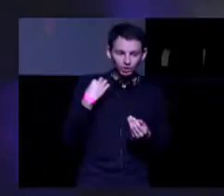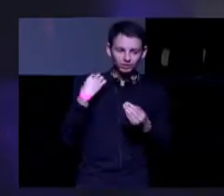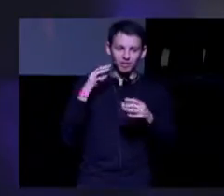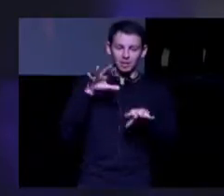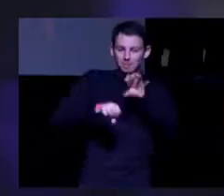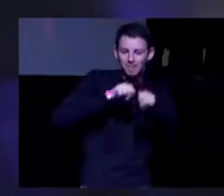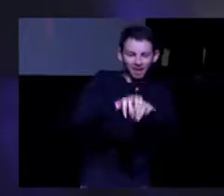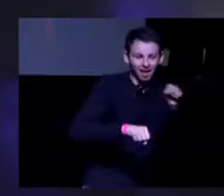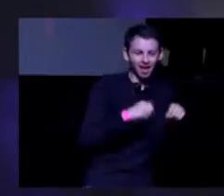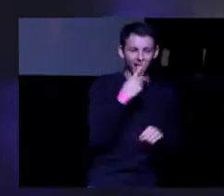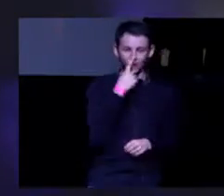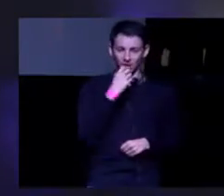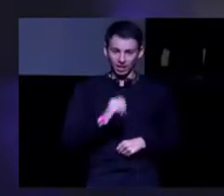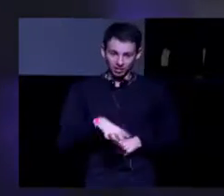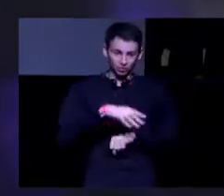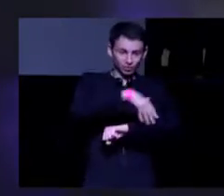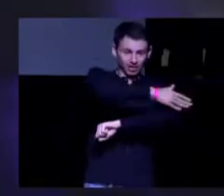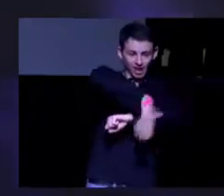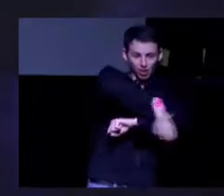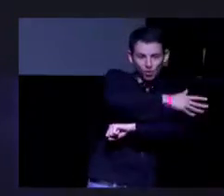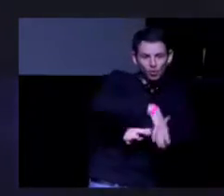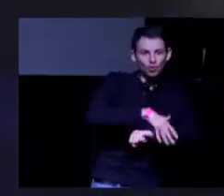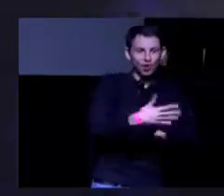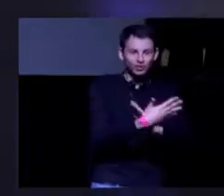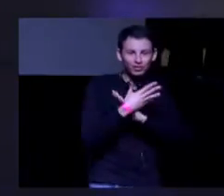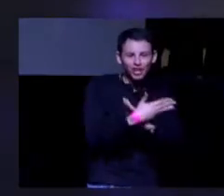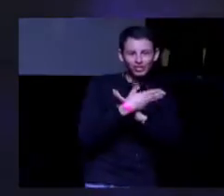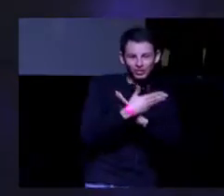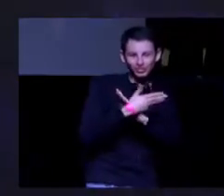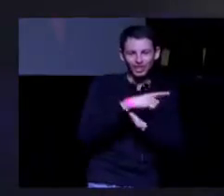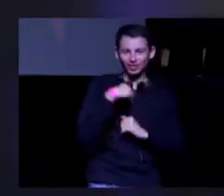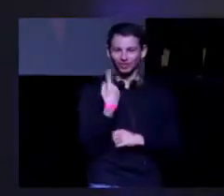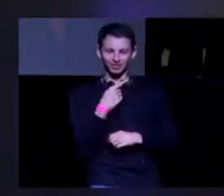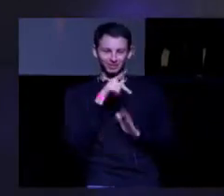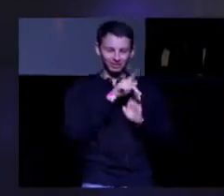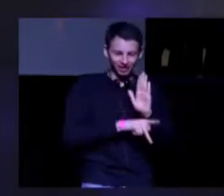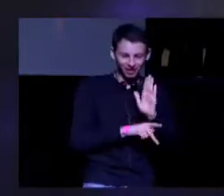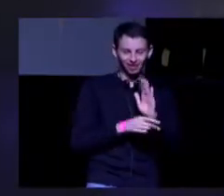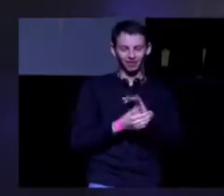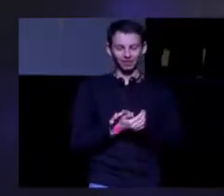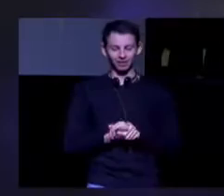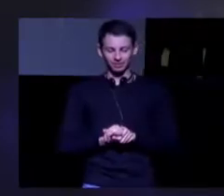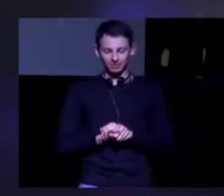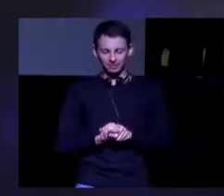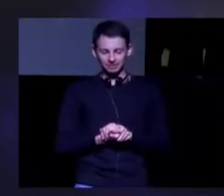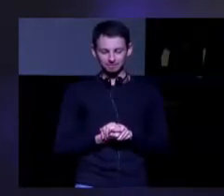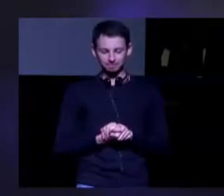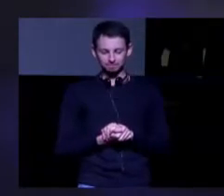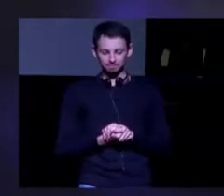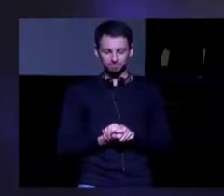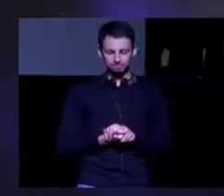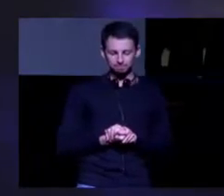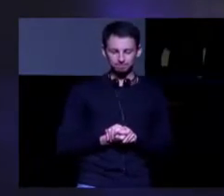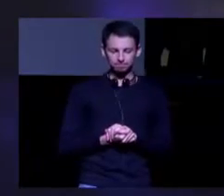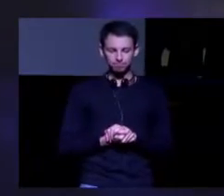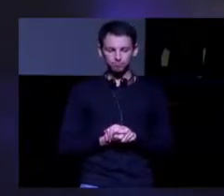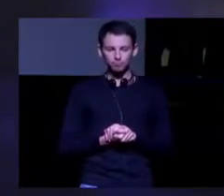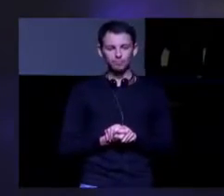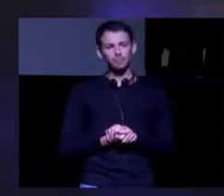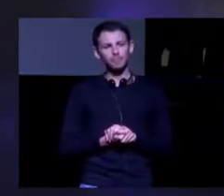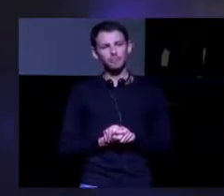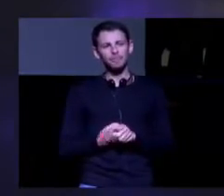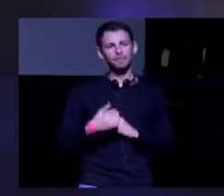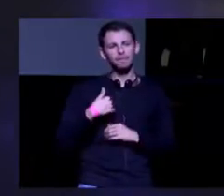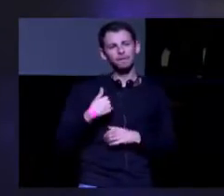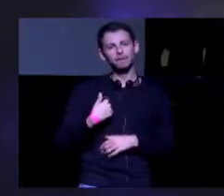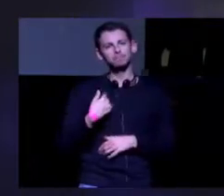parte de saúde, quanto da parte da reforma, que é o pessoal que faz serralheria. E assim, a gente